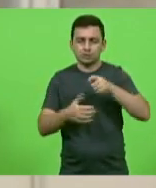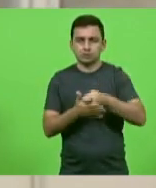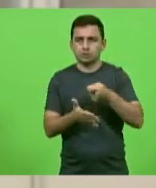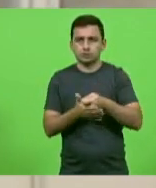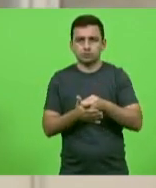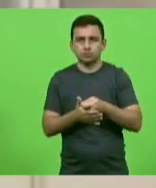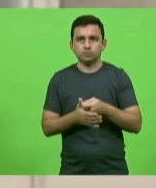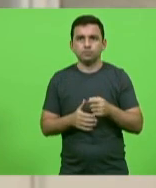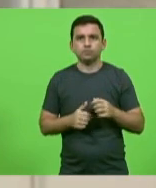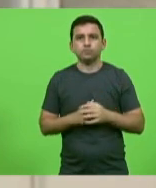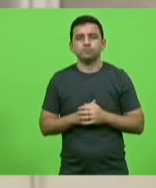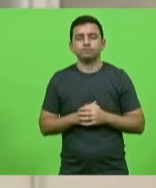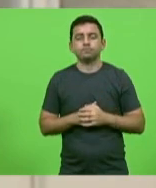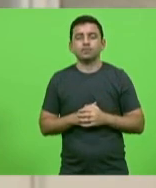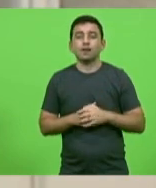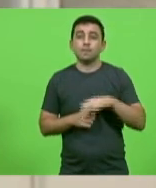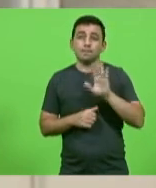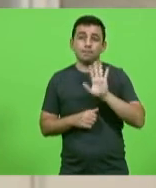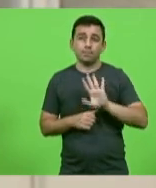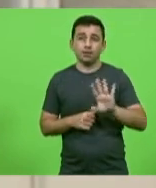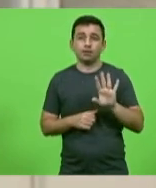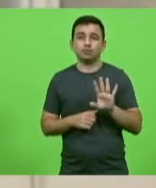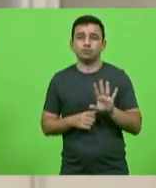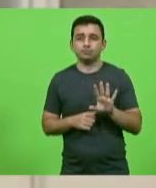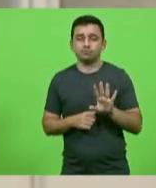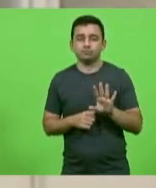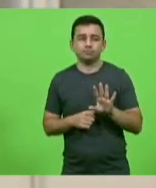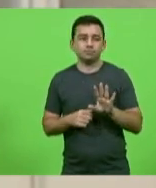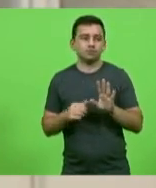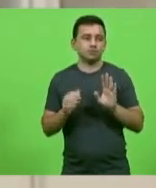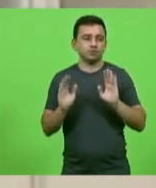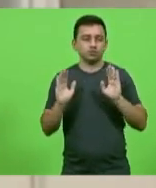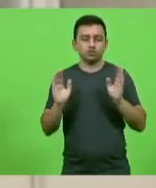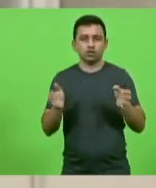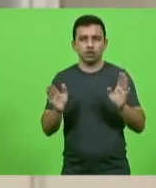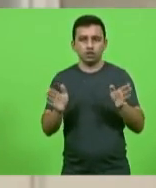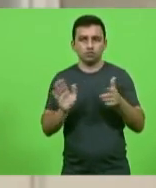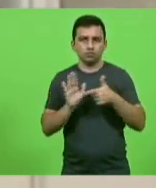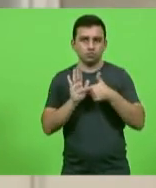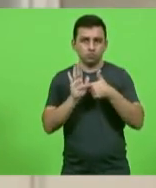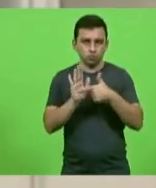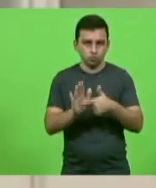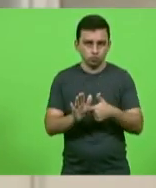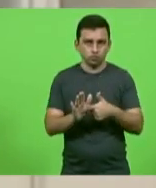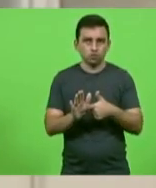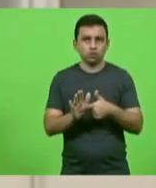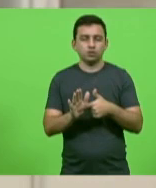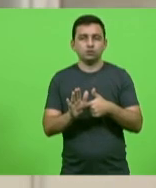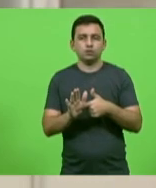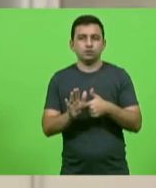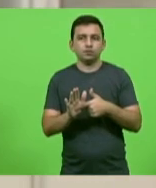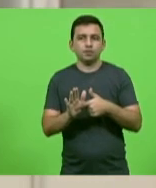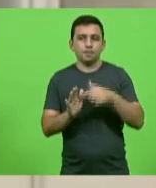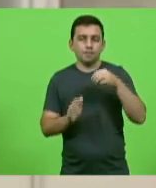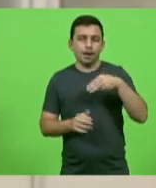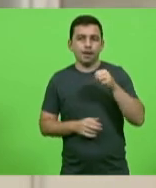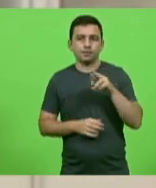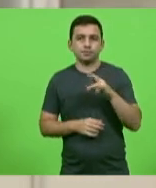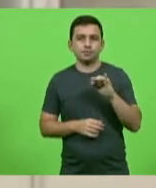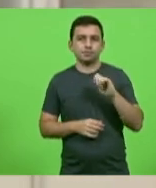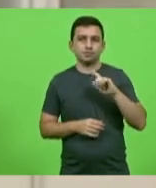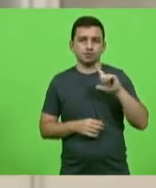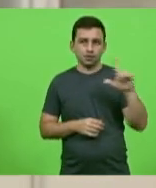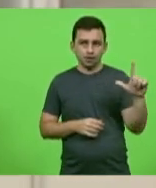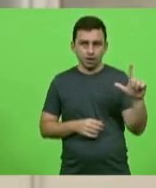artigo 25 contudo conforme bem adverte o doutrinador Marçal justen filho